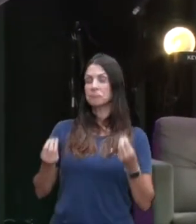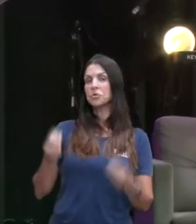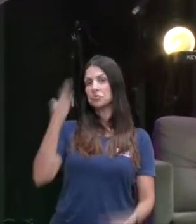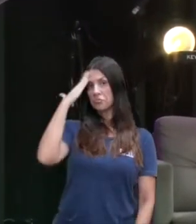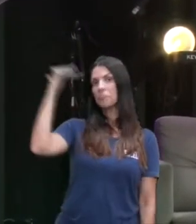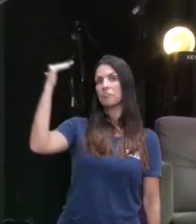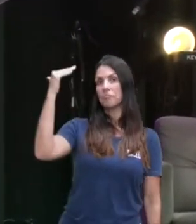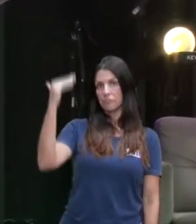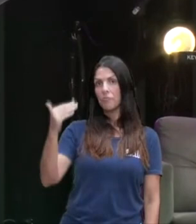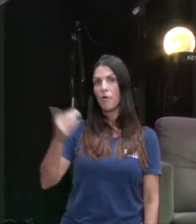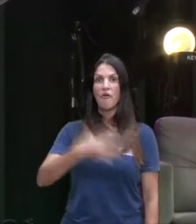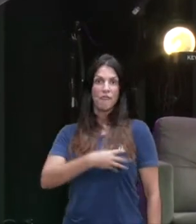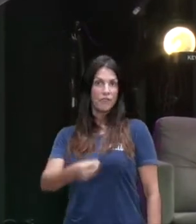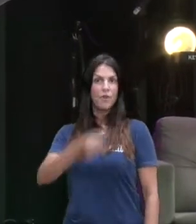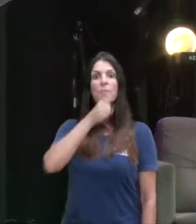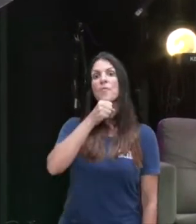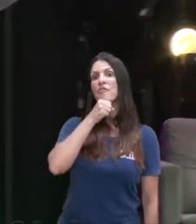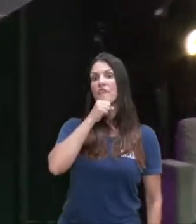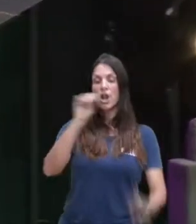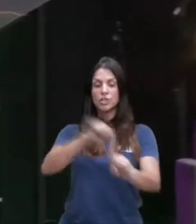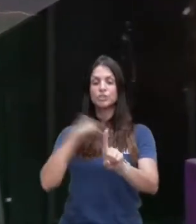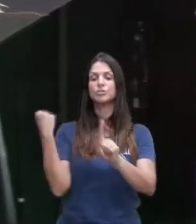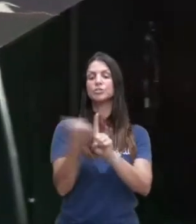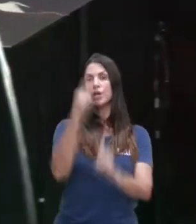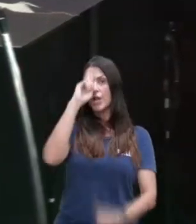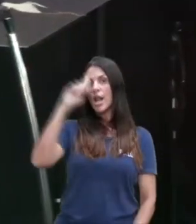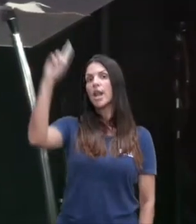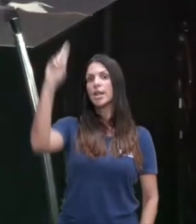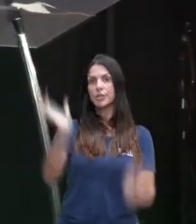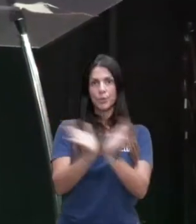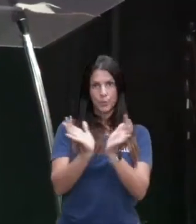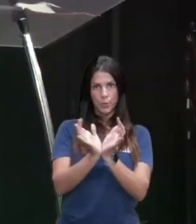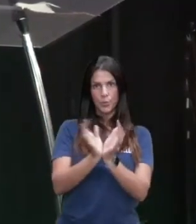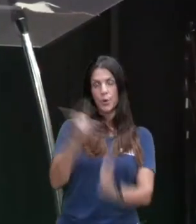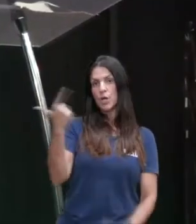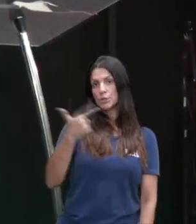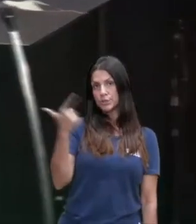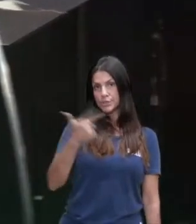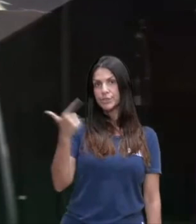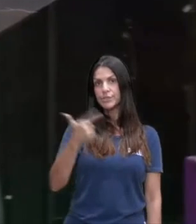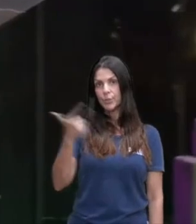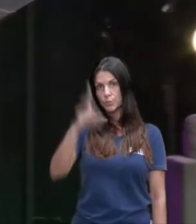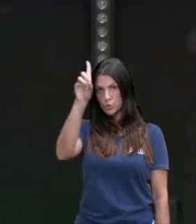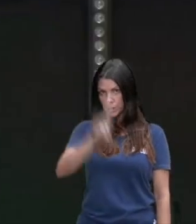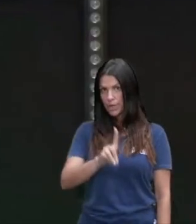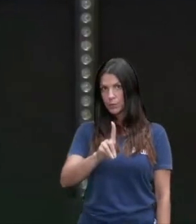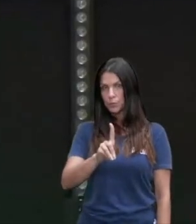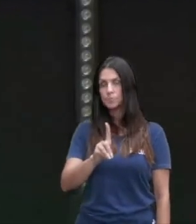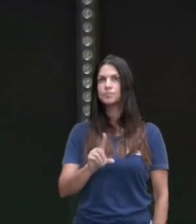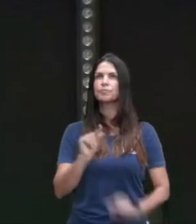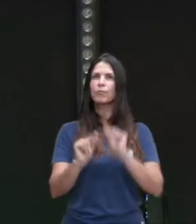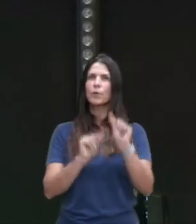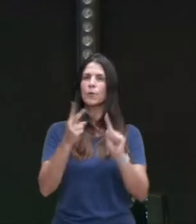relevante para a sua sociedade quando ele era o líder de um clã a segunda o segundo direito que ele tinha